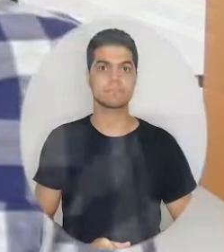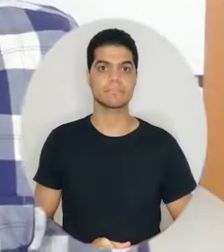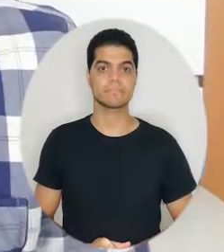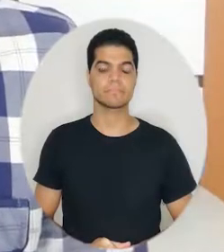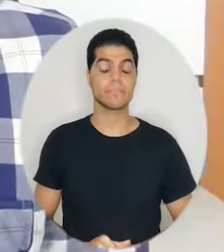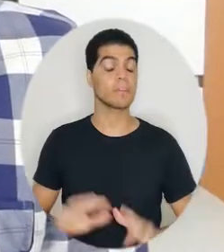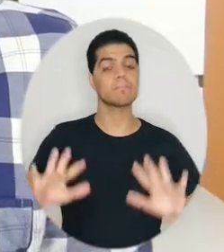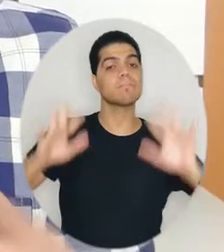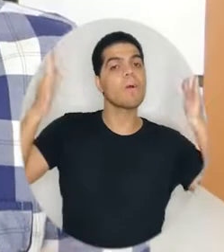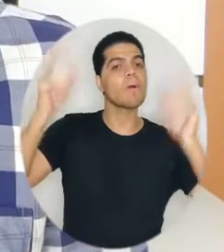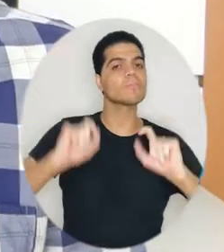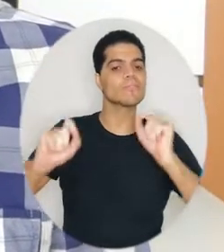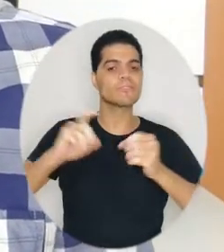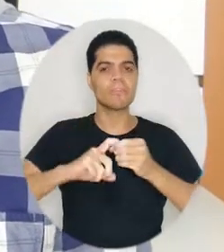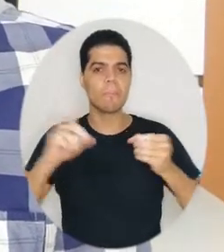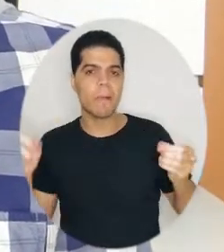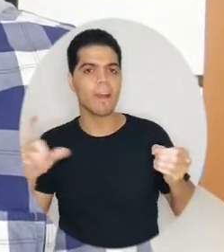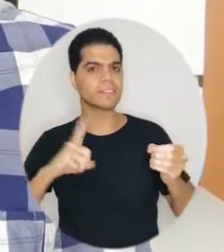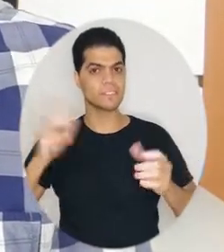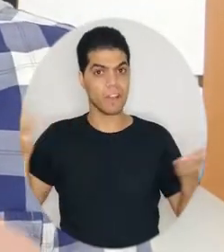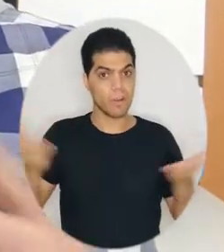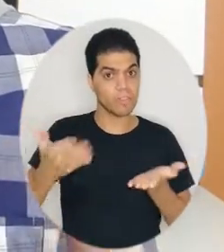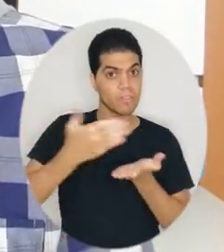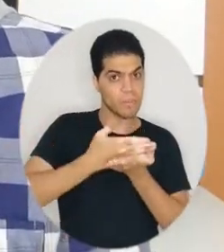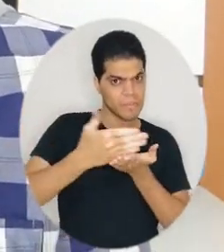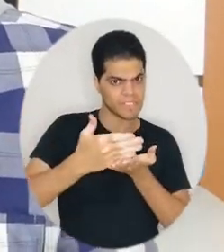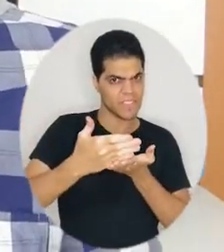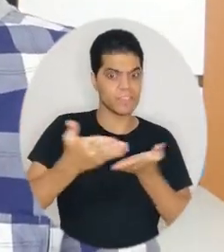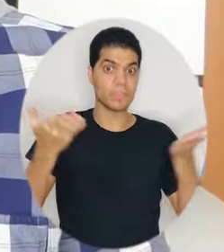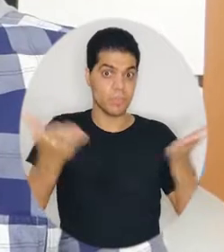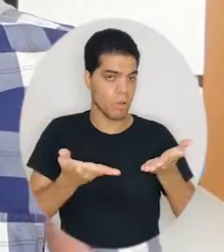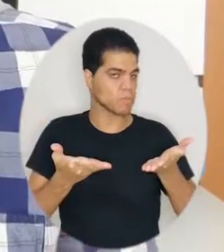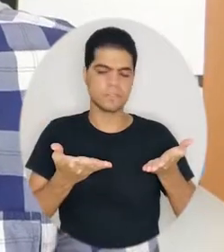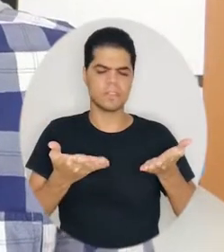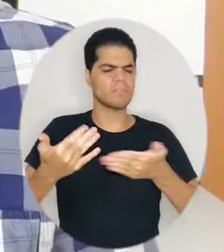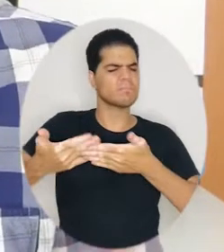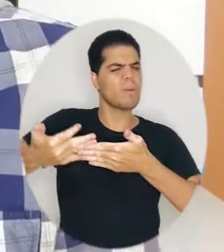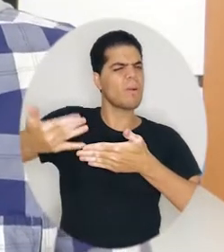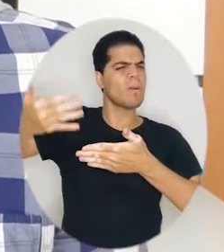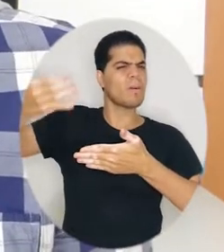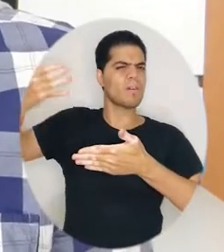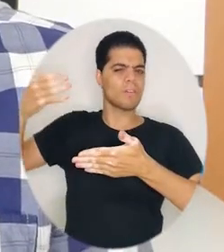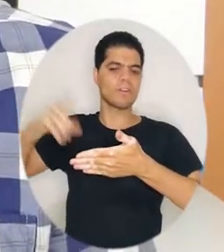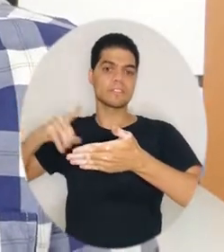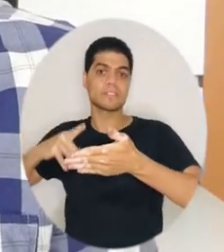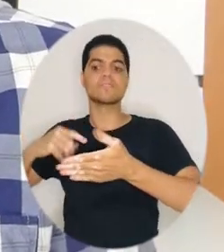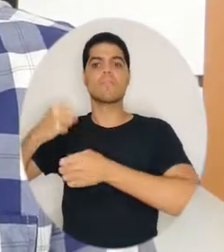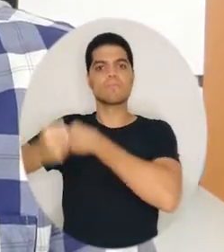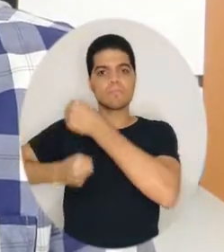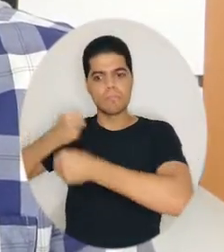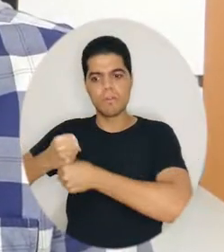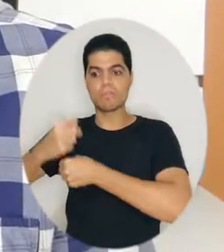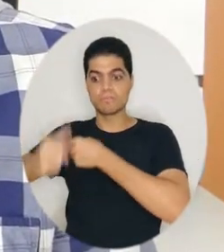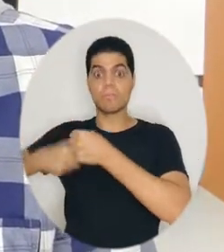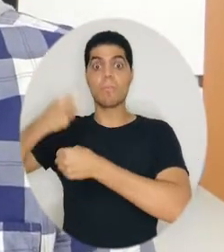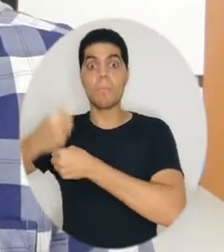as comemorações da Independência Preciso começar a dizer isso elas não são atuais ela já aconteceram um ano depois que Independência foi